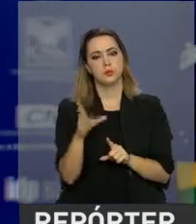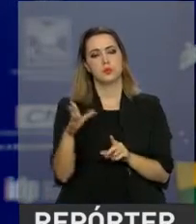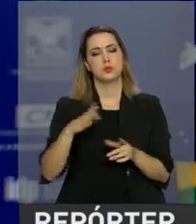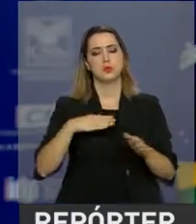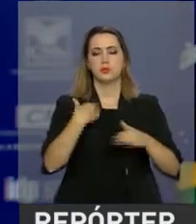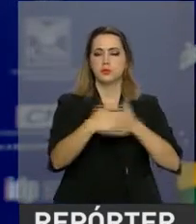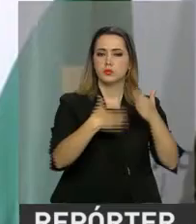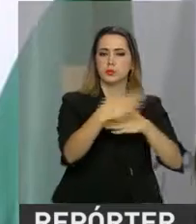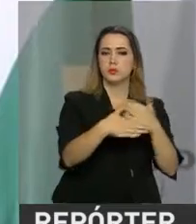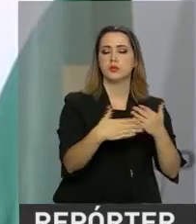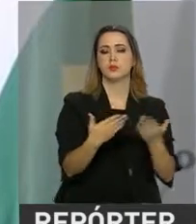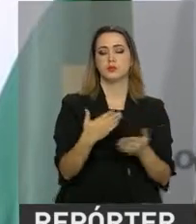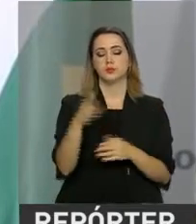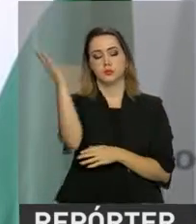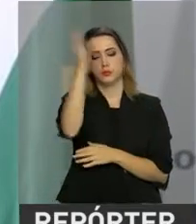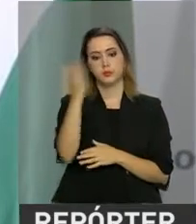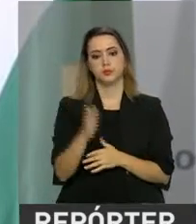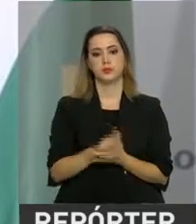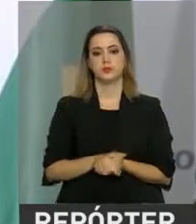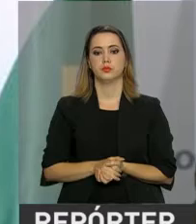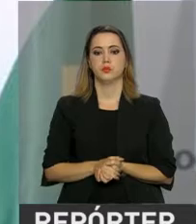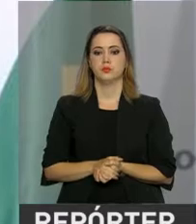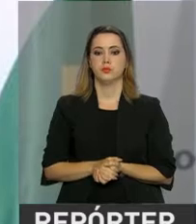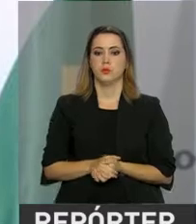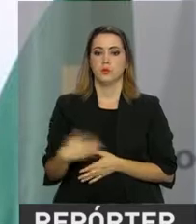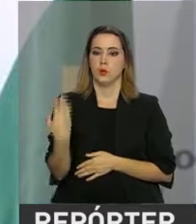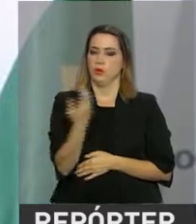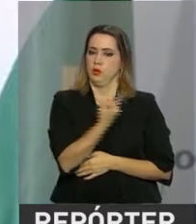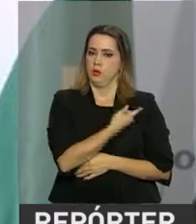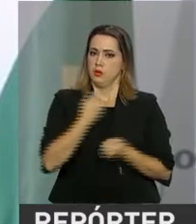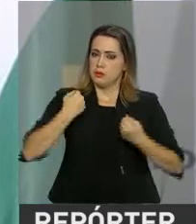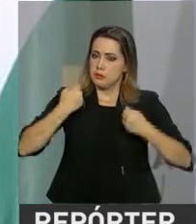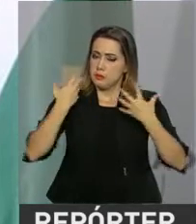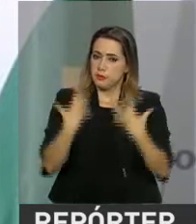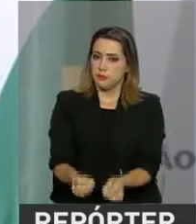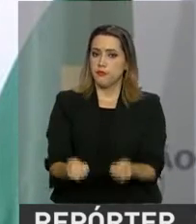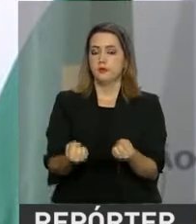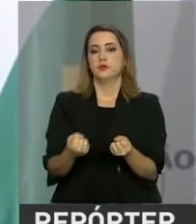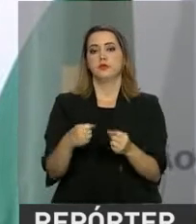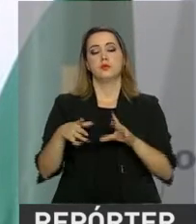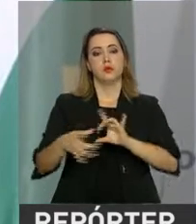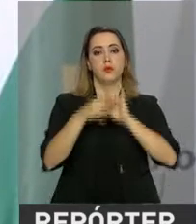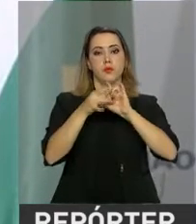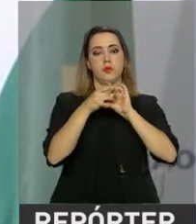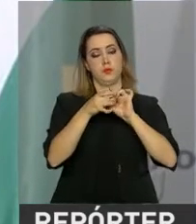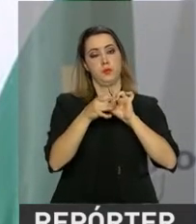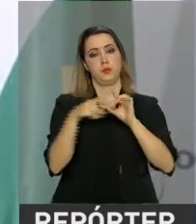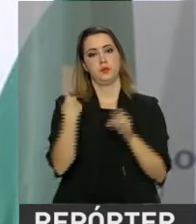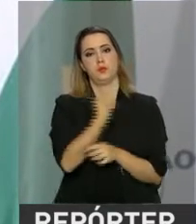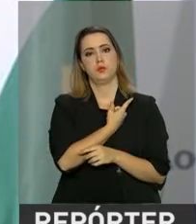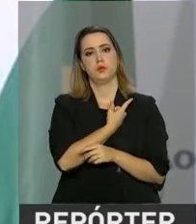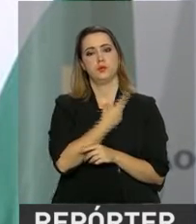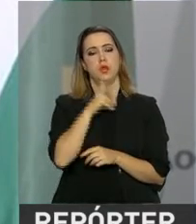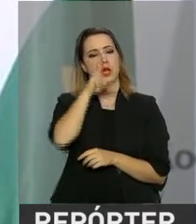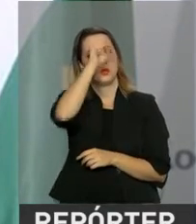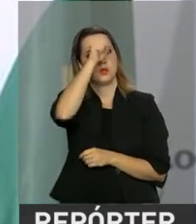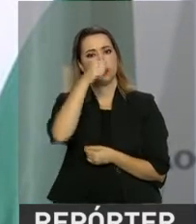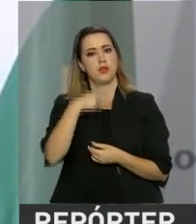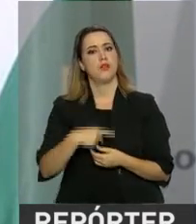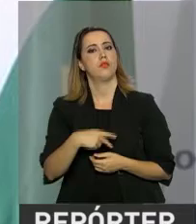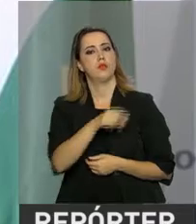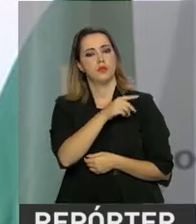país crescer vamos unir as nossas forças vamos fazer uma boa governança vamos ter otimismo